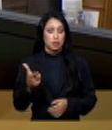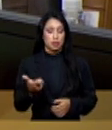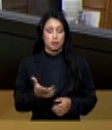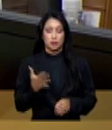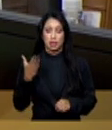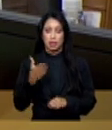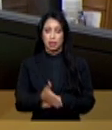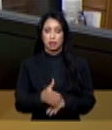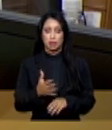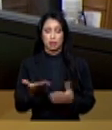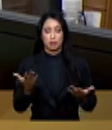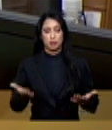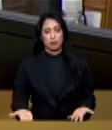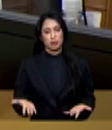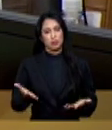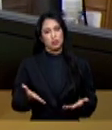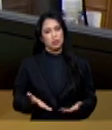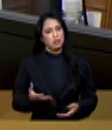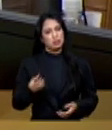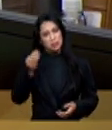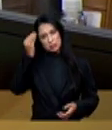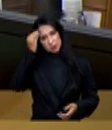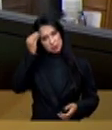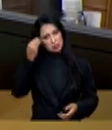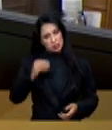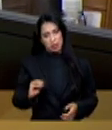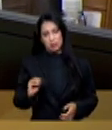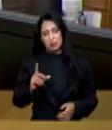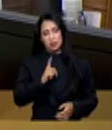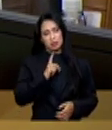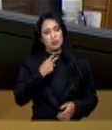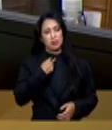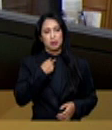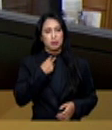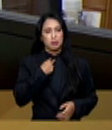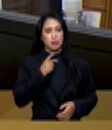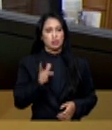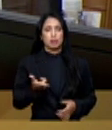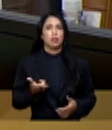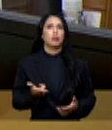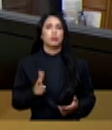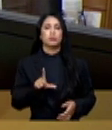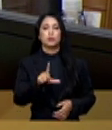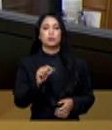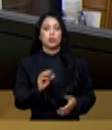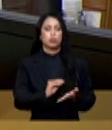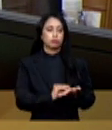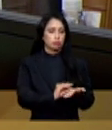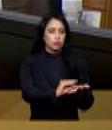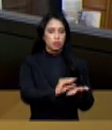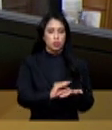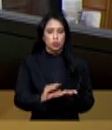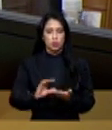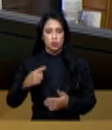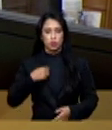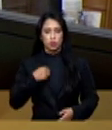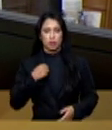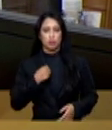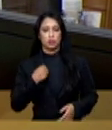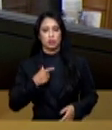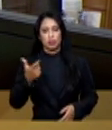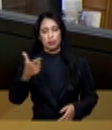compreendo que o interfederal não possa estabelecer condicionante ao repasse de recursos voluntários